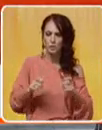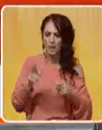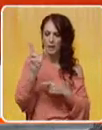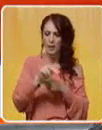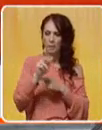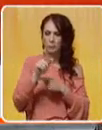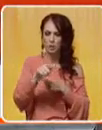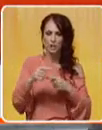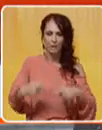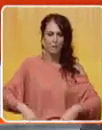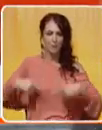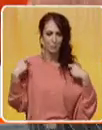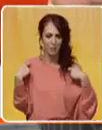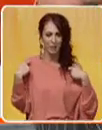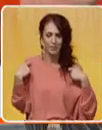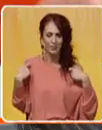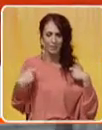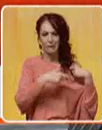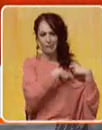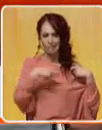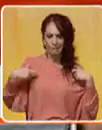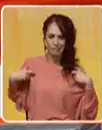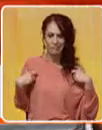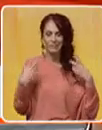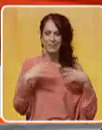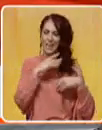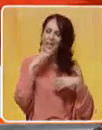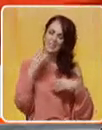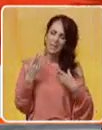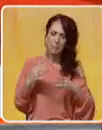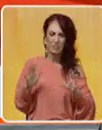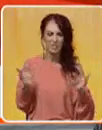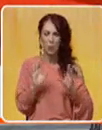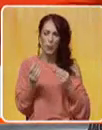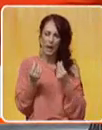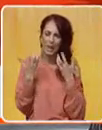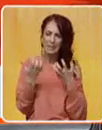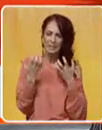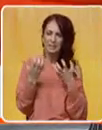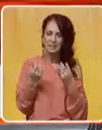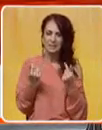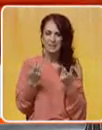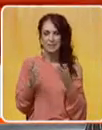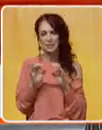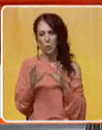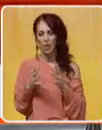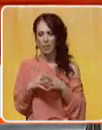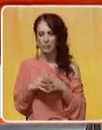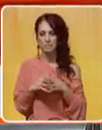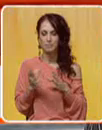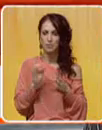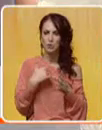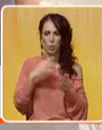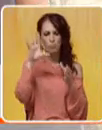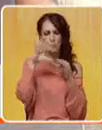piscina de de fato de banho com doç mas também era engraçado mas já não tinha aquela graça que tinha antes mas eu